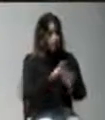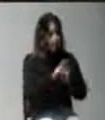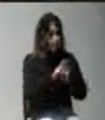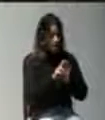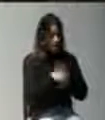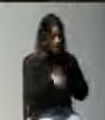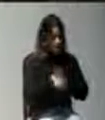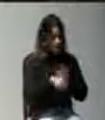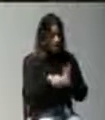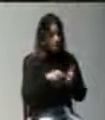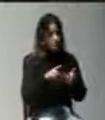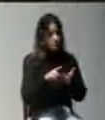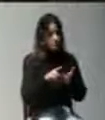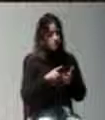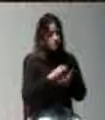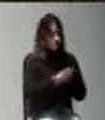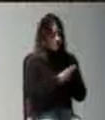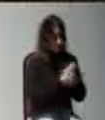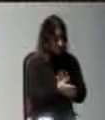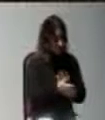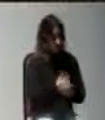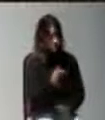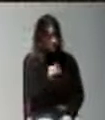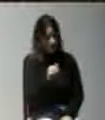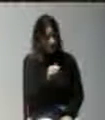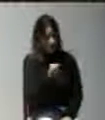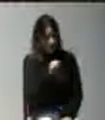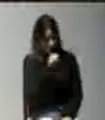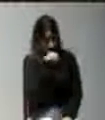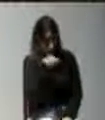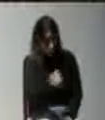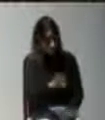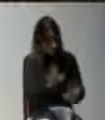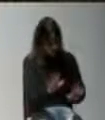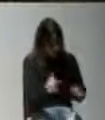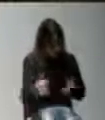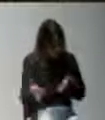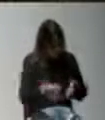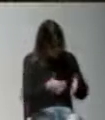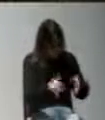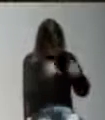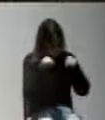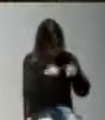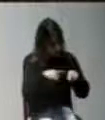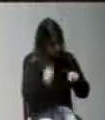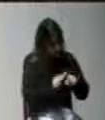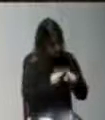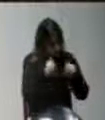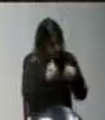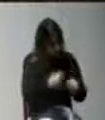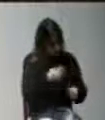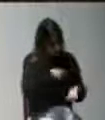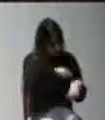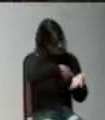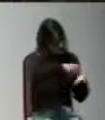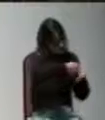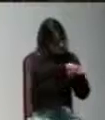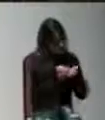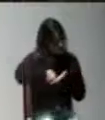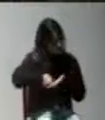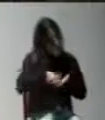e fascismo de todos os tipos? Bom, talvez por esse caminho que possamos, das formas mais